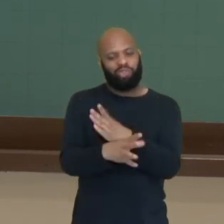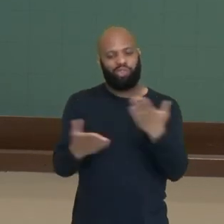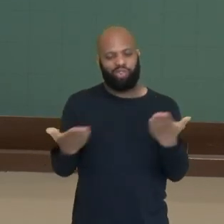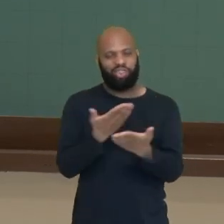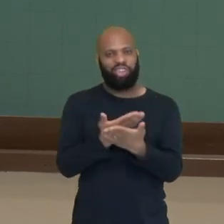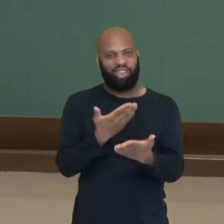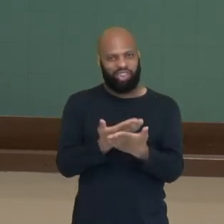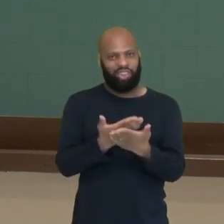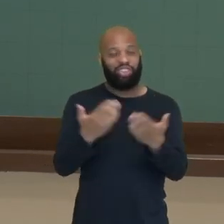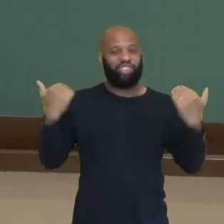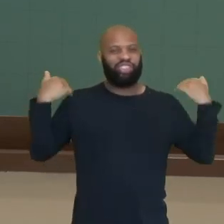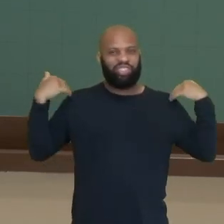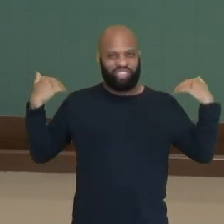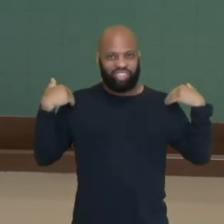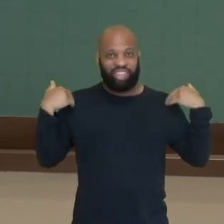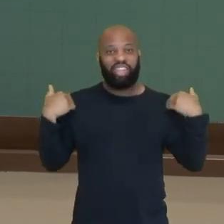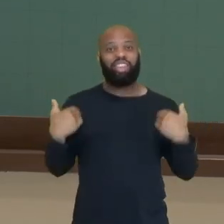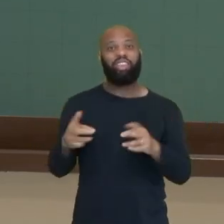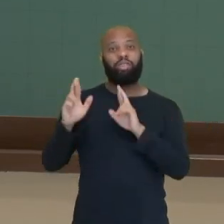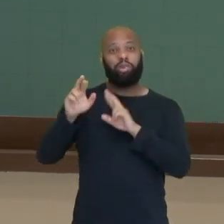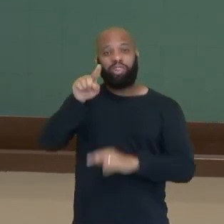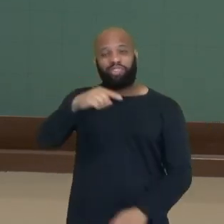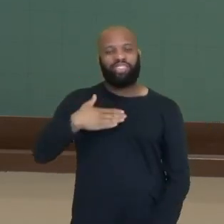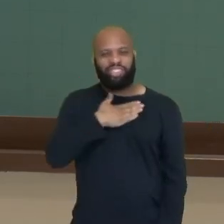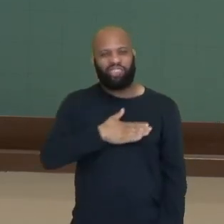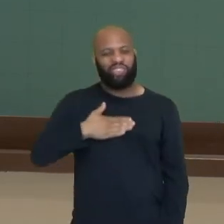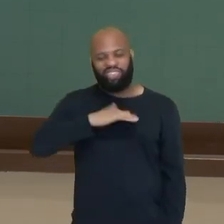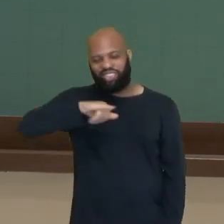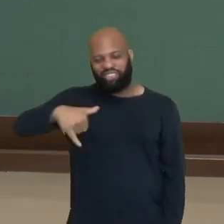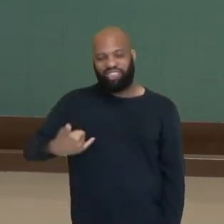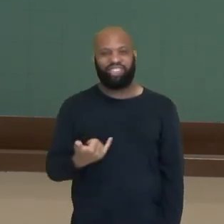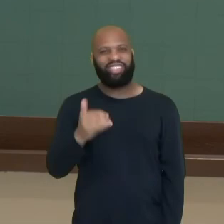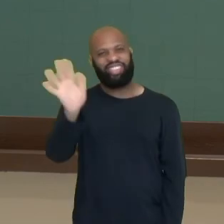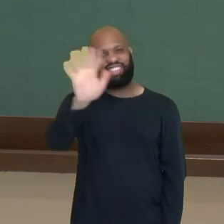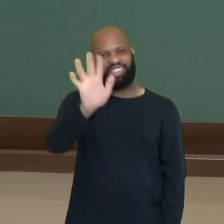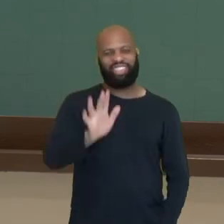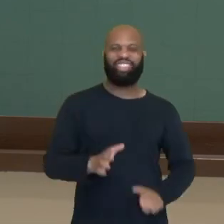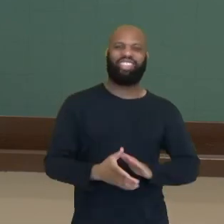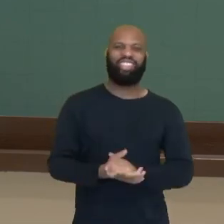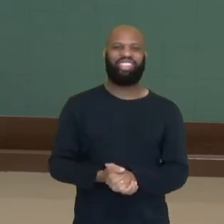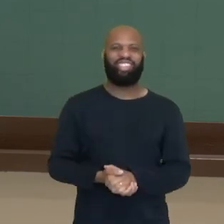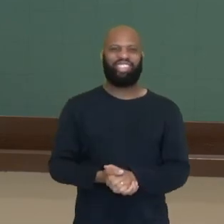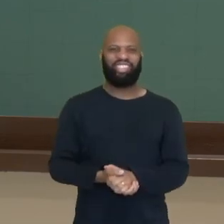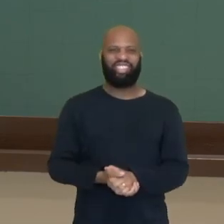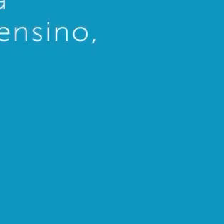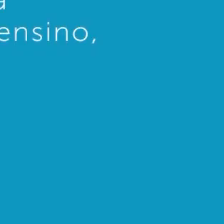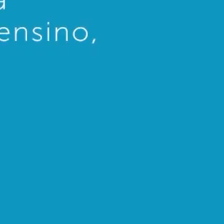finalizamos mais uma aula de Educação Física. Eu espero que vocês tenham gostado e até breve.